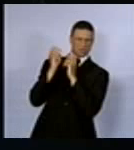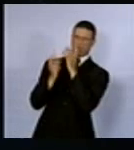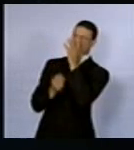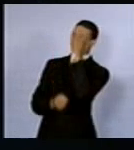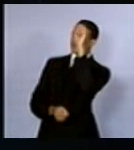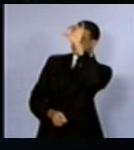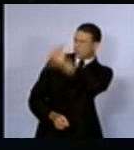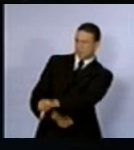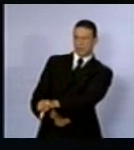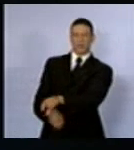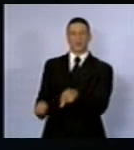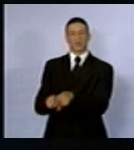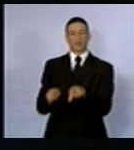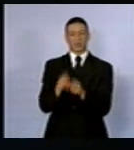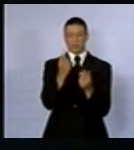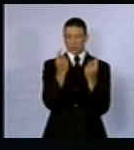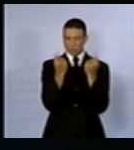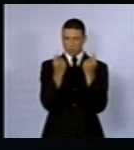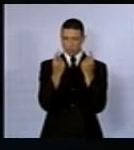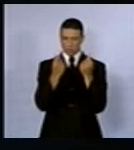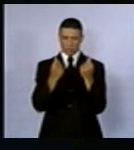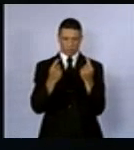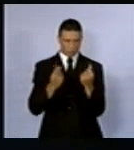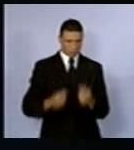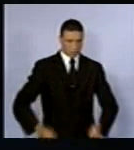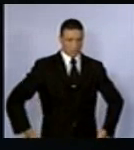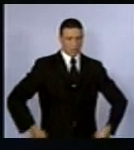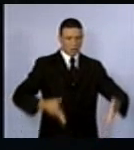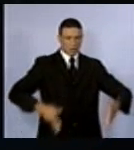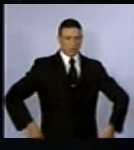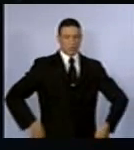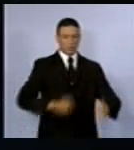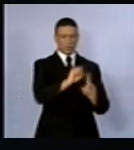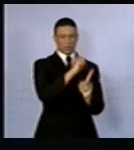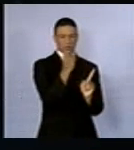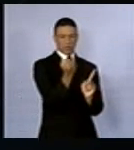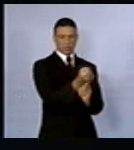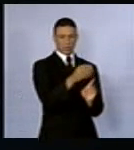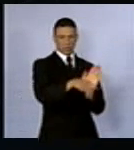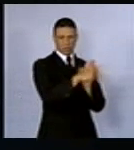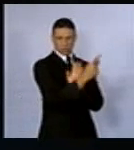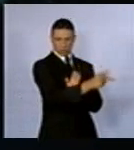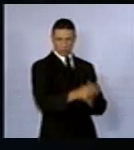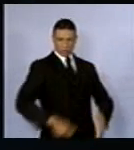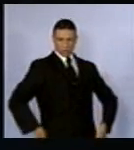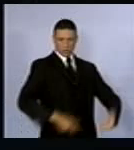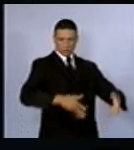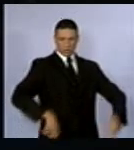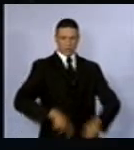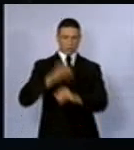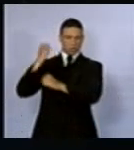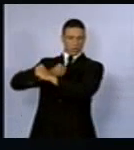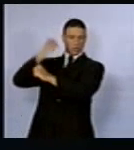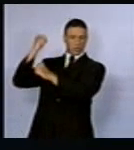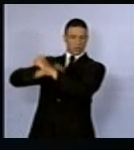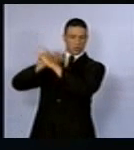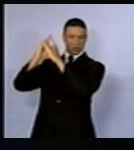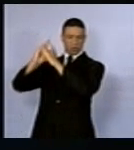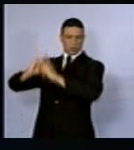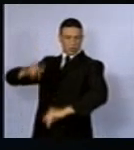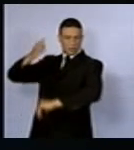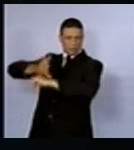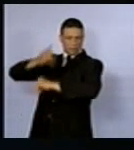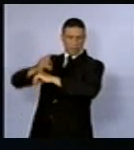estaríamos drenando a economia de uma sociedade para construir uma estrutura para ter